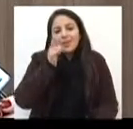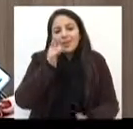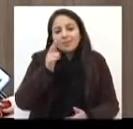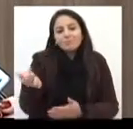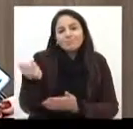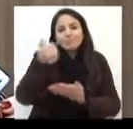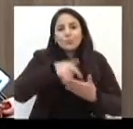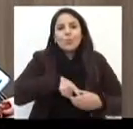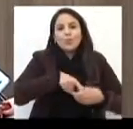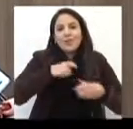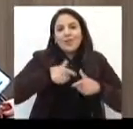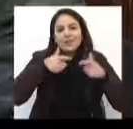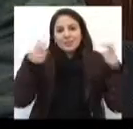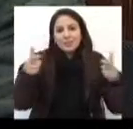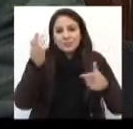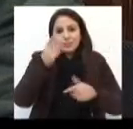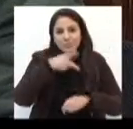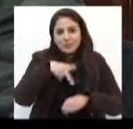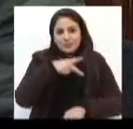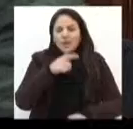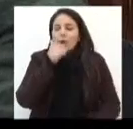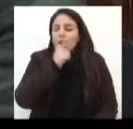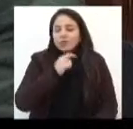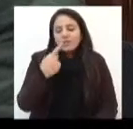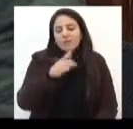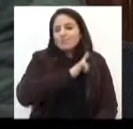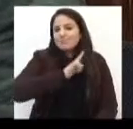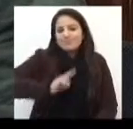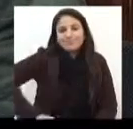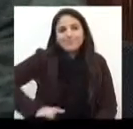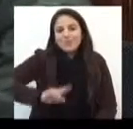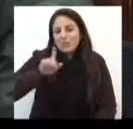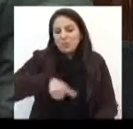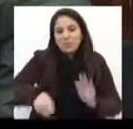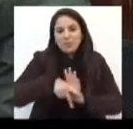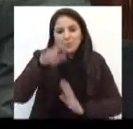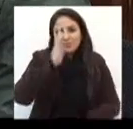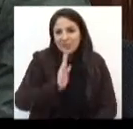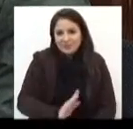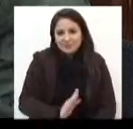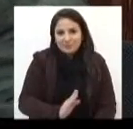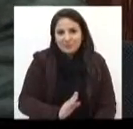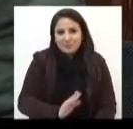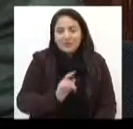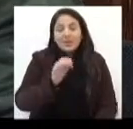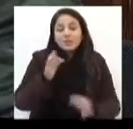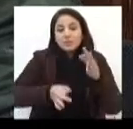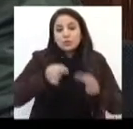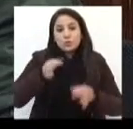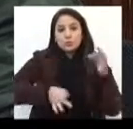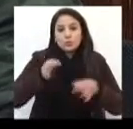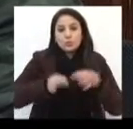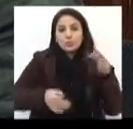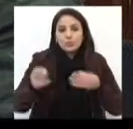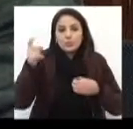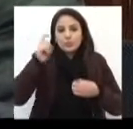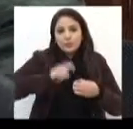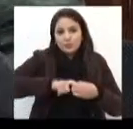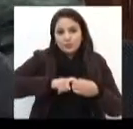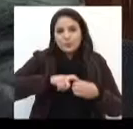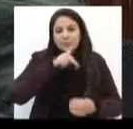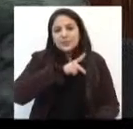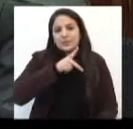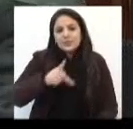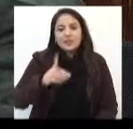trazer o crescimento do nosso país. Esse governo não serve para a nação brasileira. E nada mais justo de que o retorno da